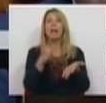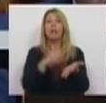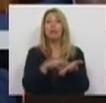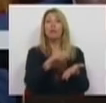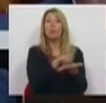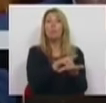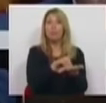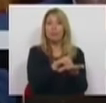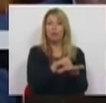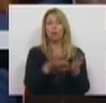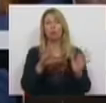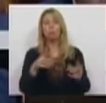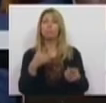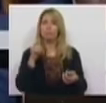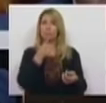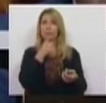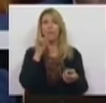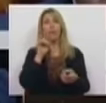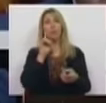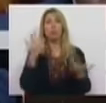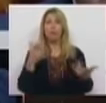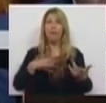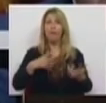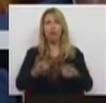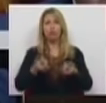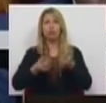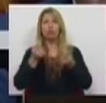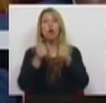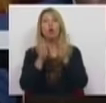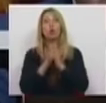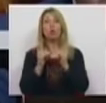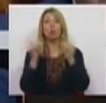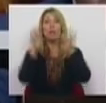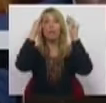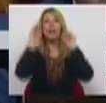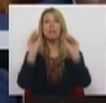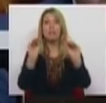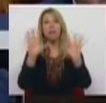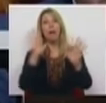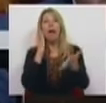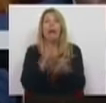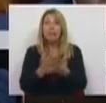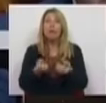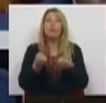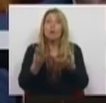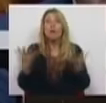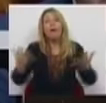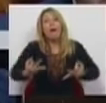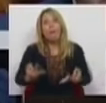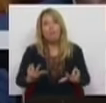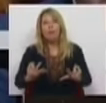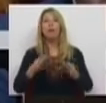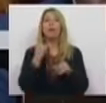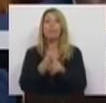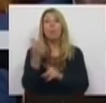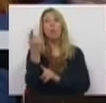que ela seja progressiva e que apanhe todos os ciclos de ensino. Mas enquanto isso não acontece, e apesar do congelamento do preço dos manuais escolares,